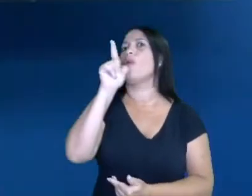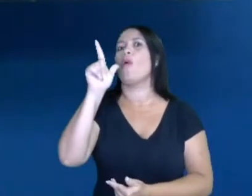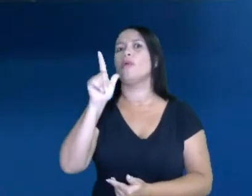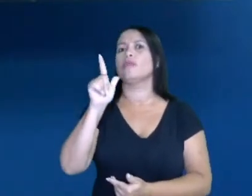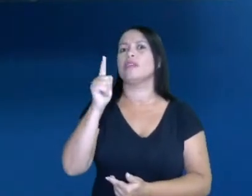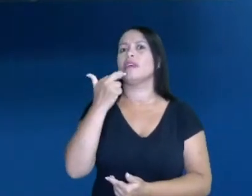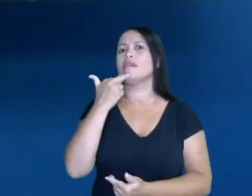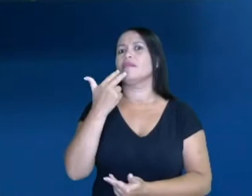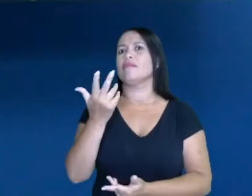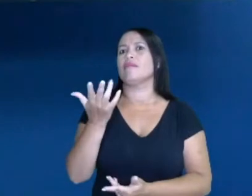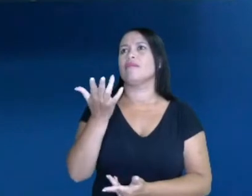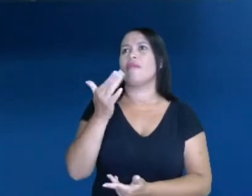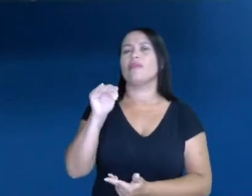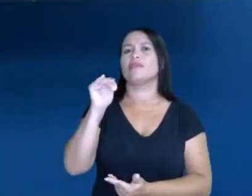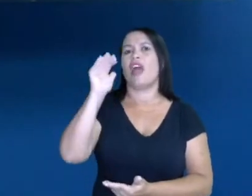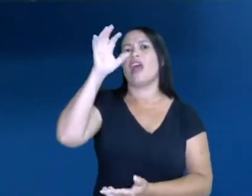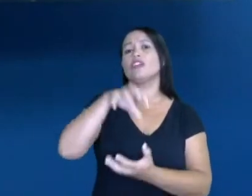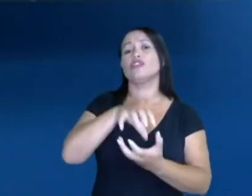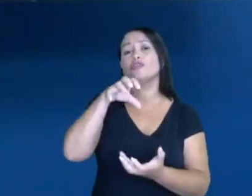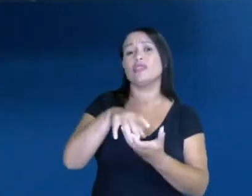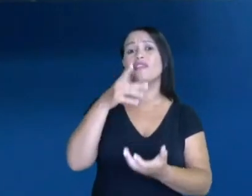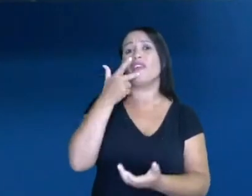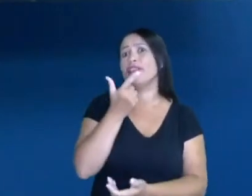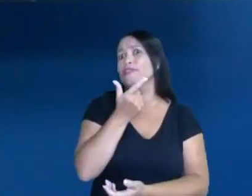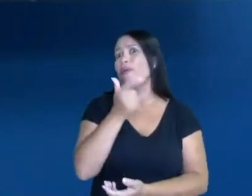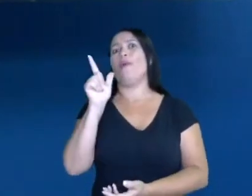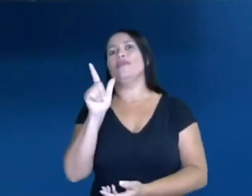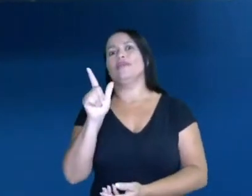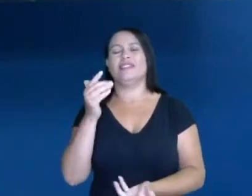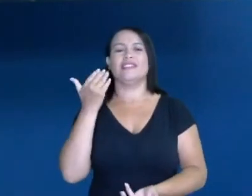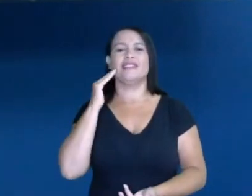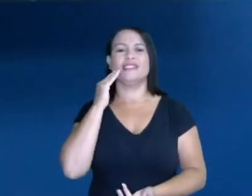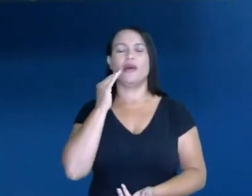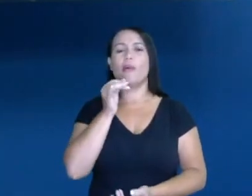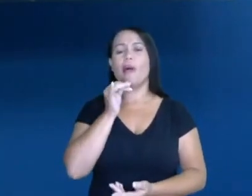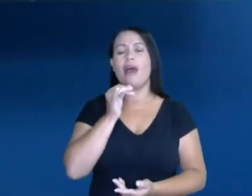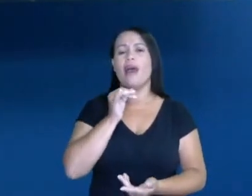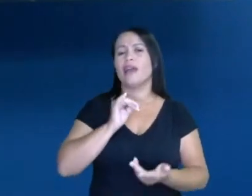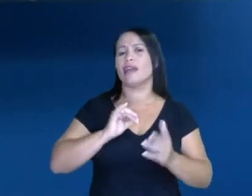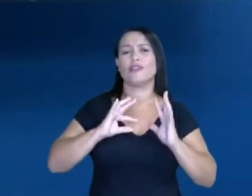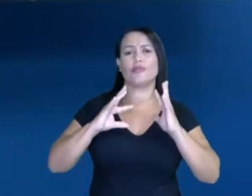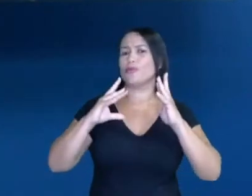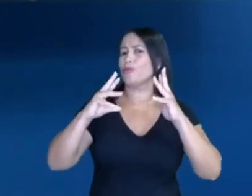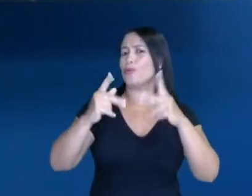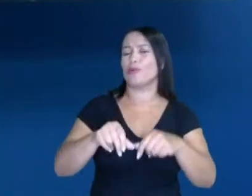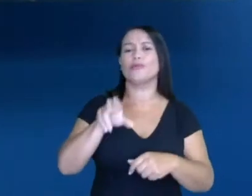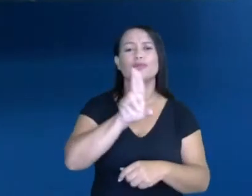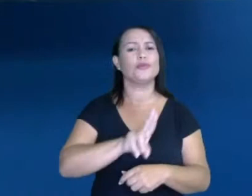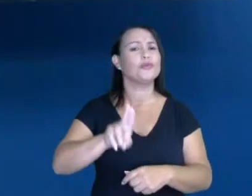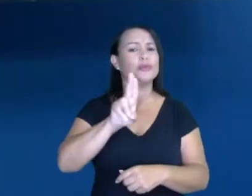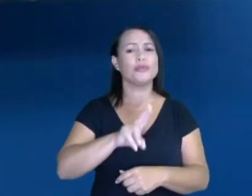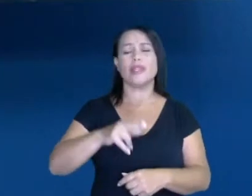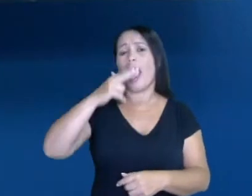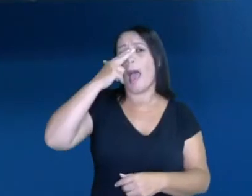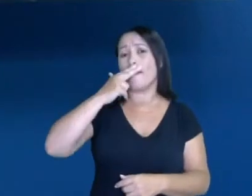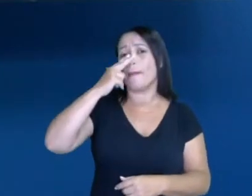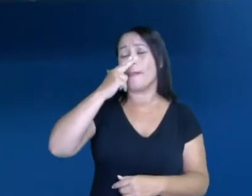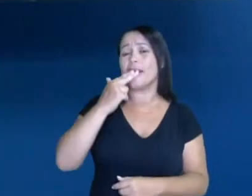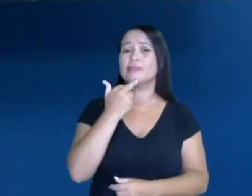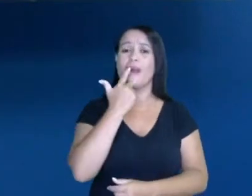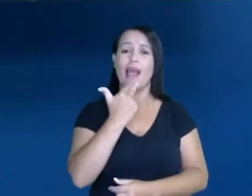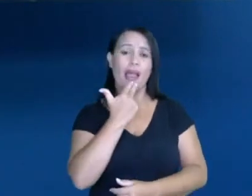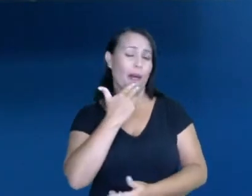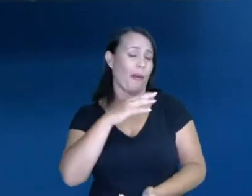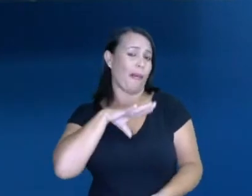outra forma. Quando você é idoso, você fala de uma outra forma. Ambos utilizam a mesma língua, ou seja, a